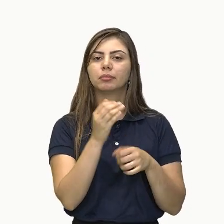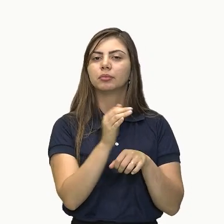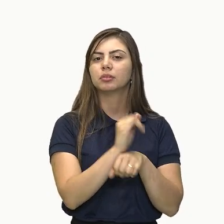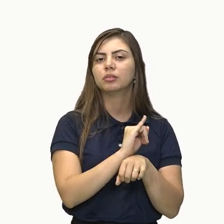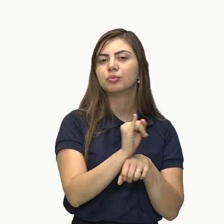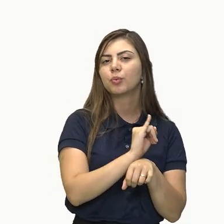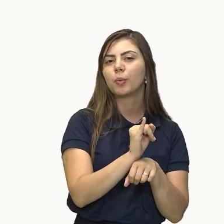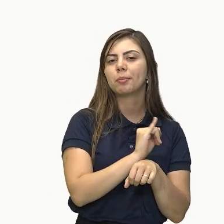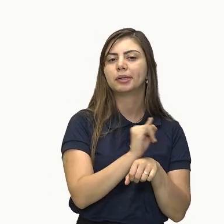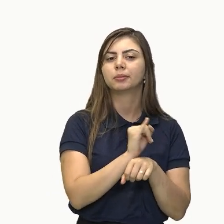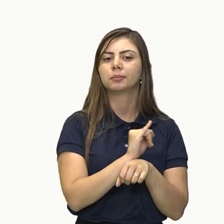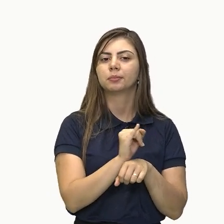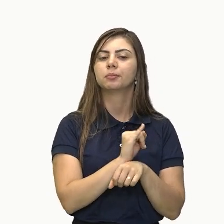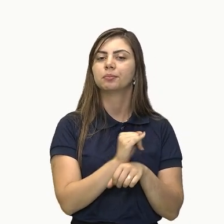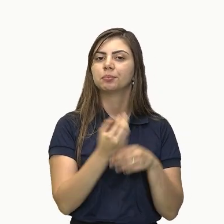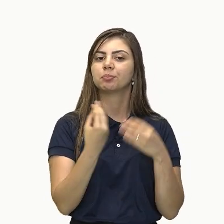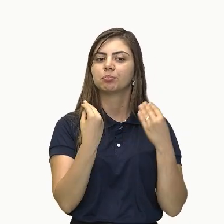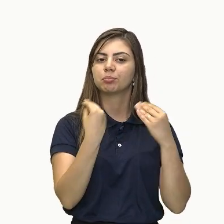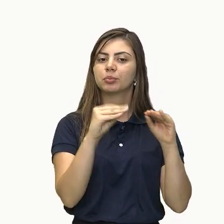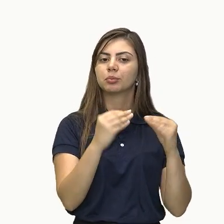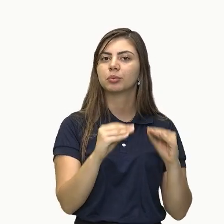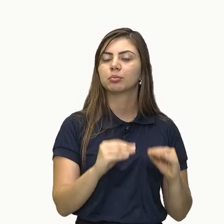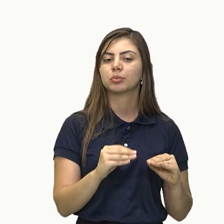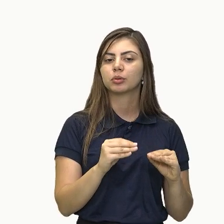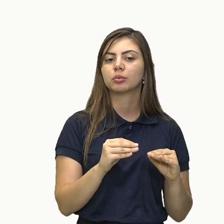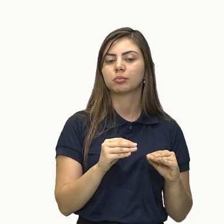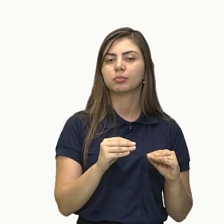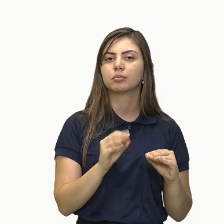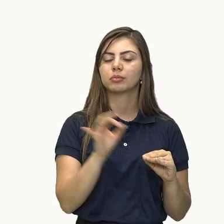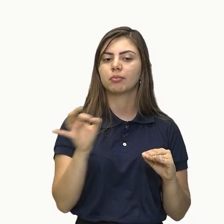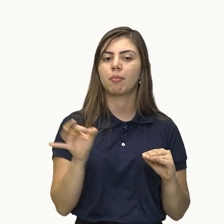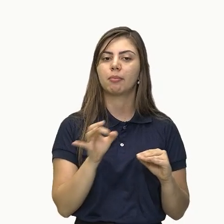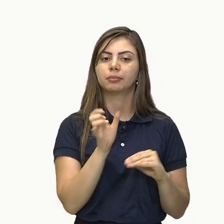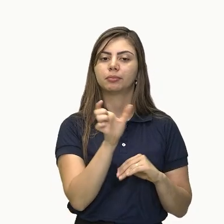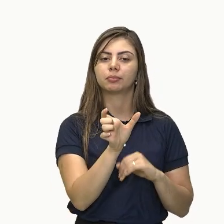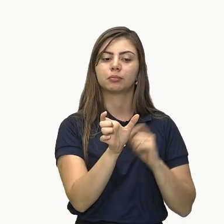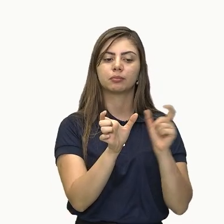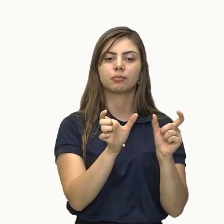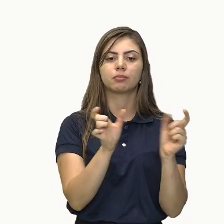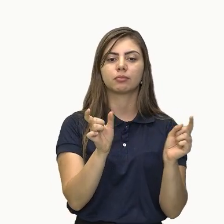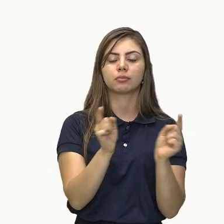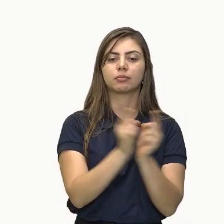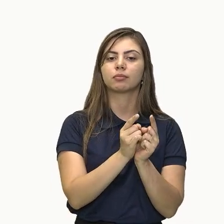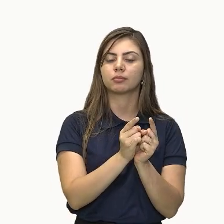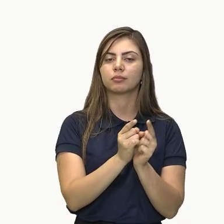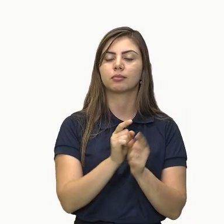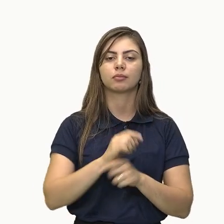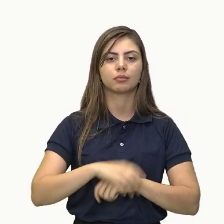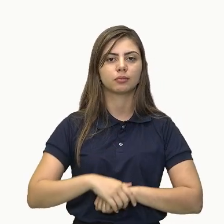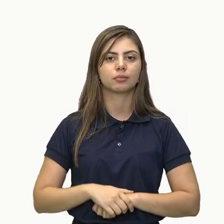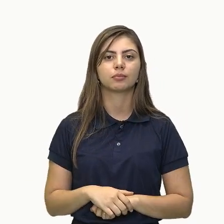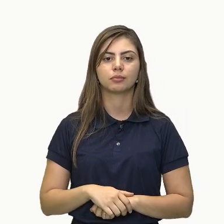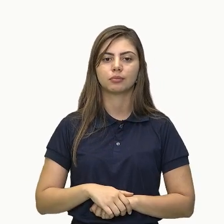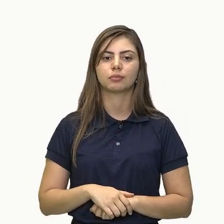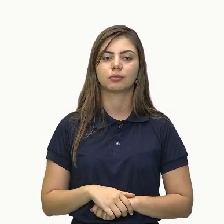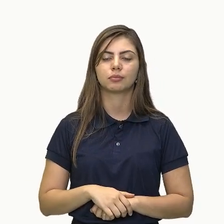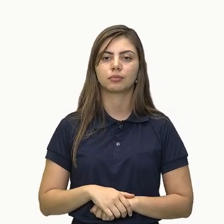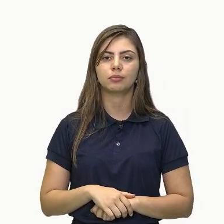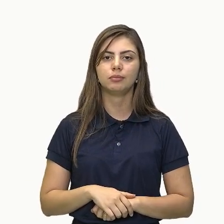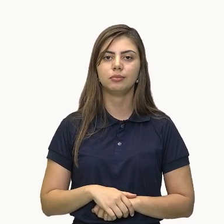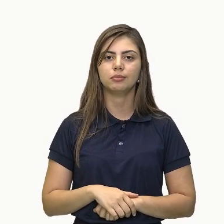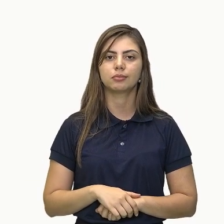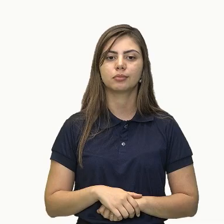Então, you are vira your. Very funny, ok?